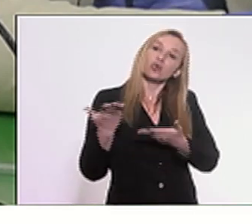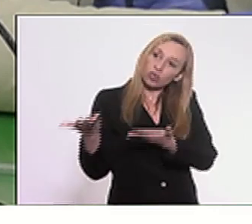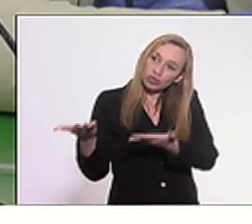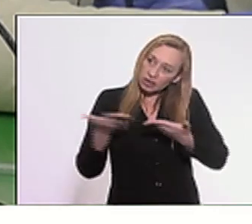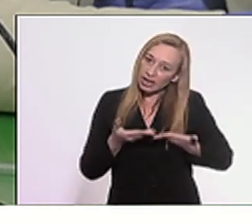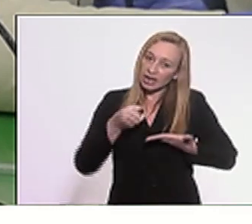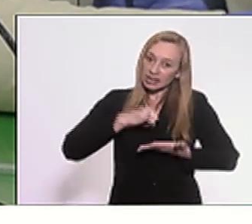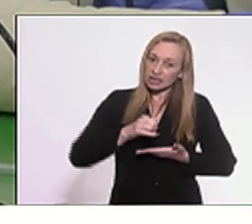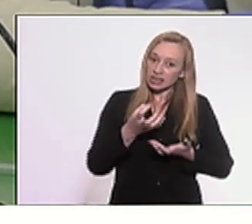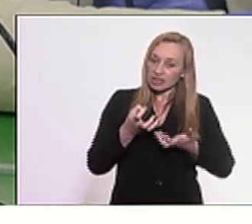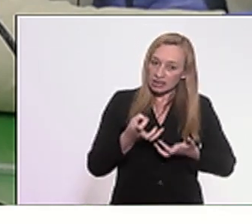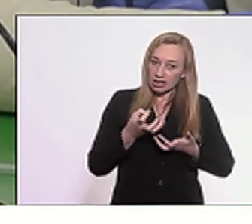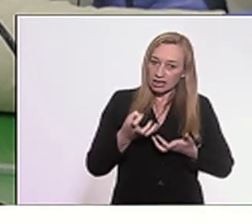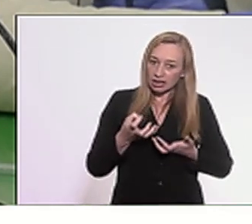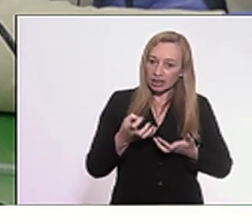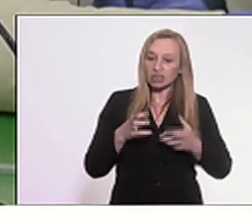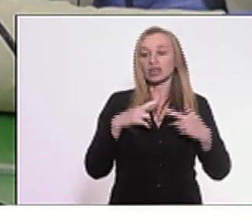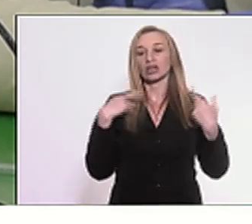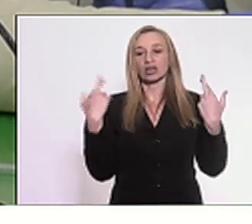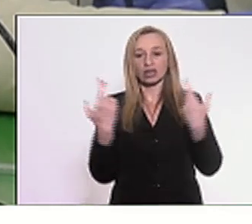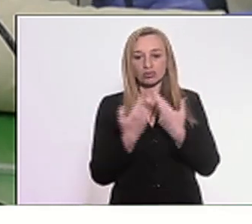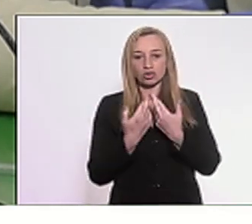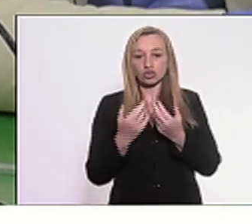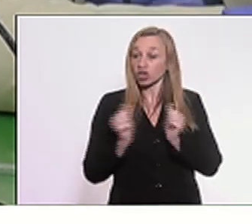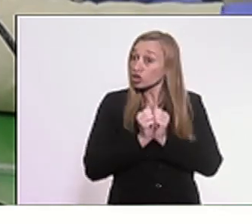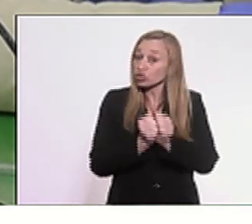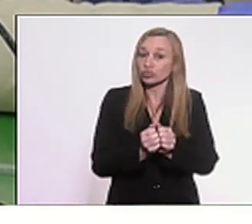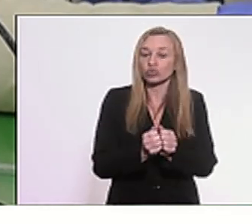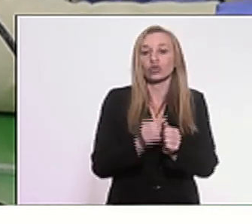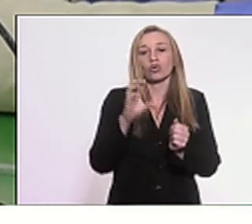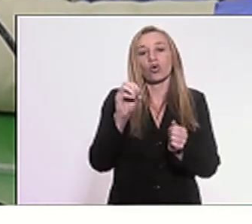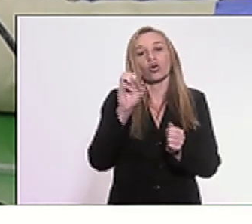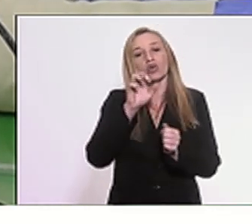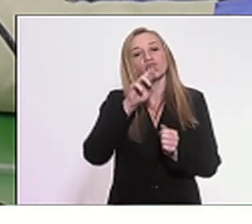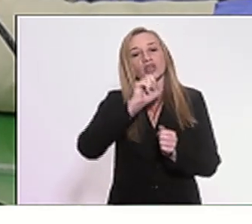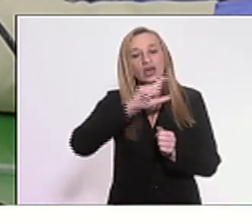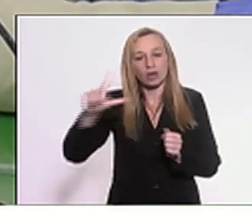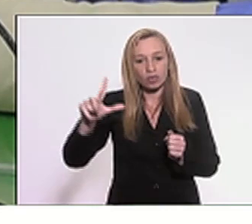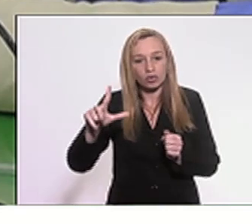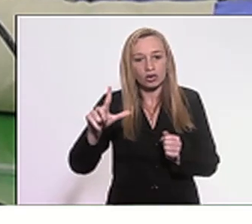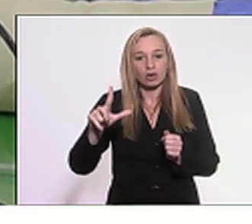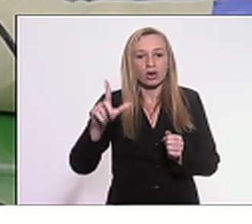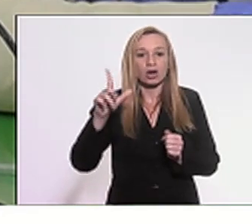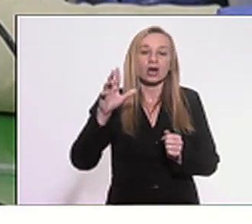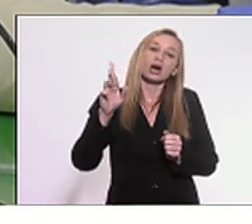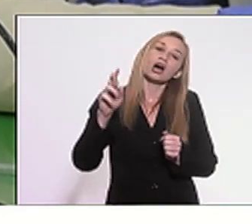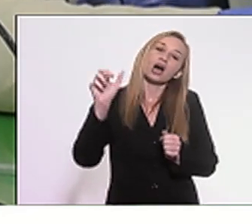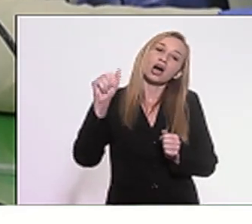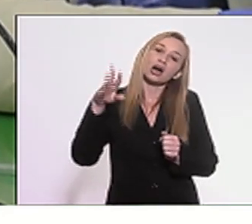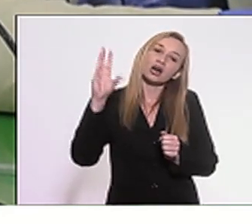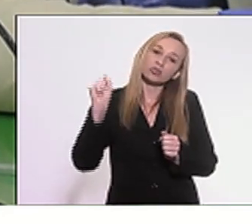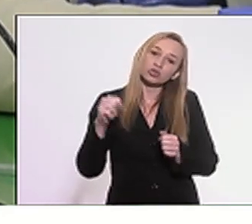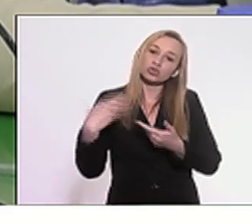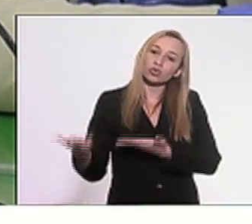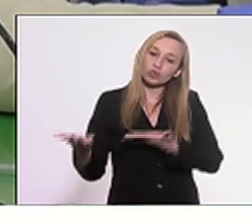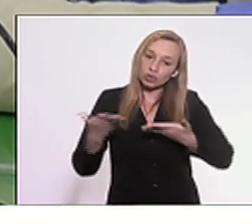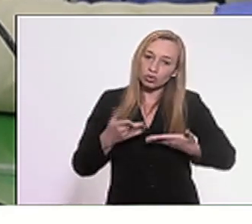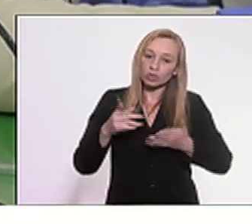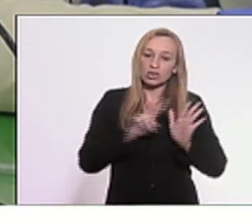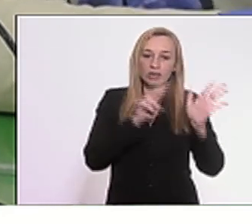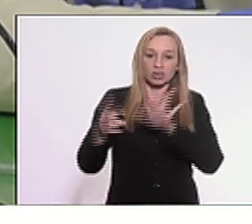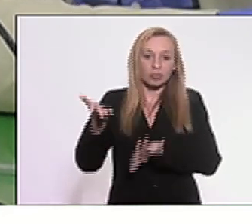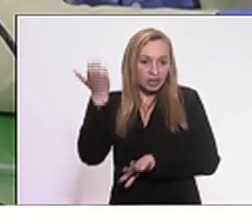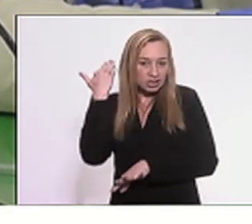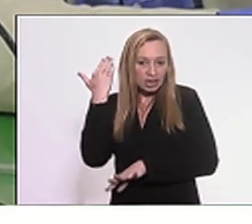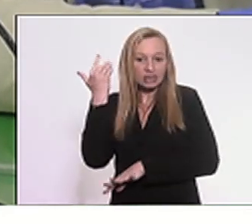reunião lá no QG. O coronel Ramos, que era o corregedor, nos convidou semana passada para que a